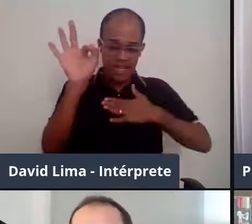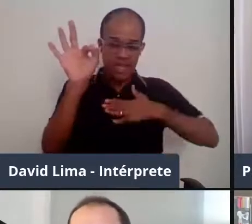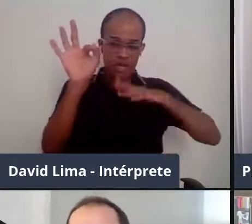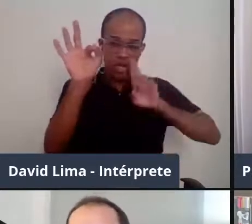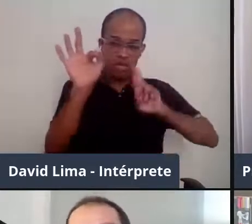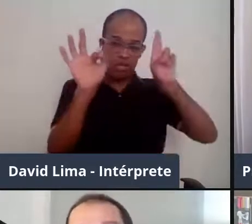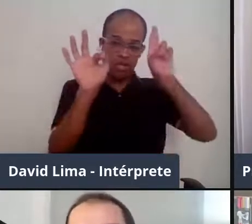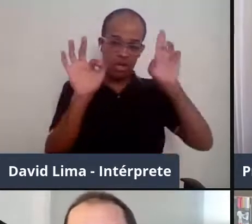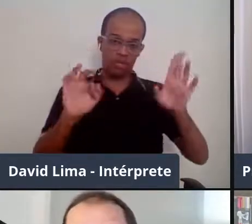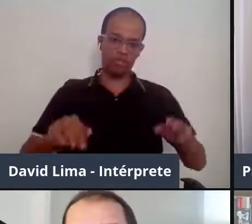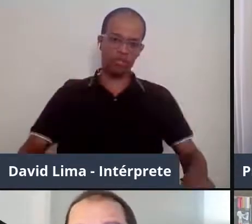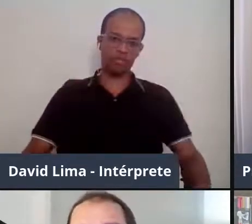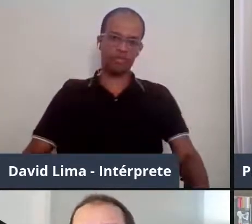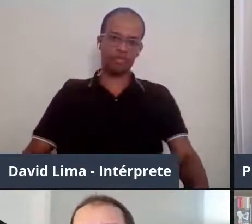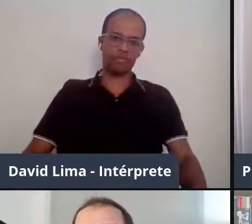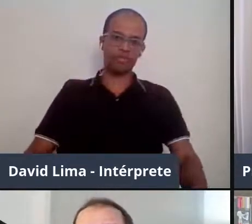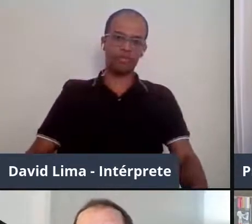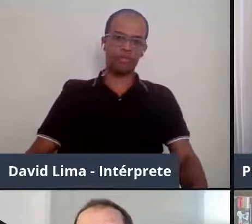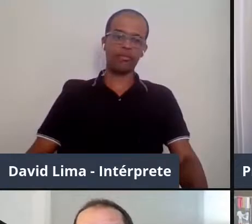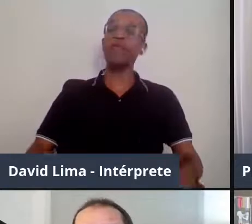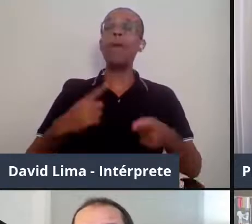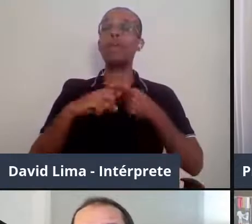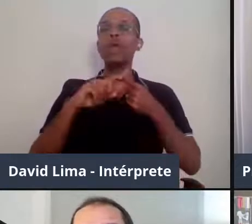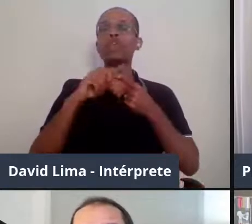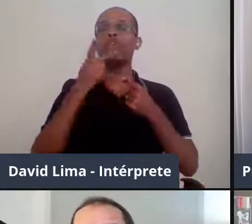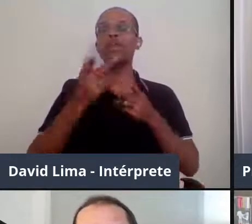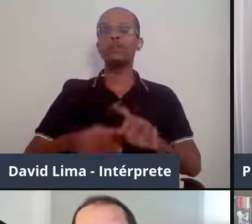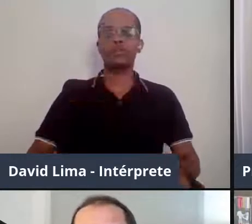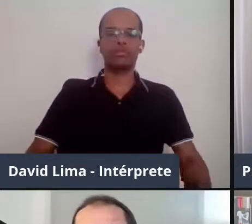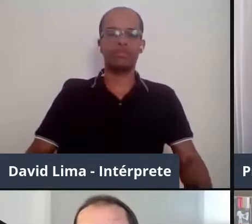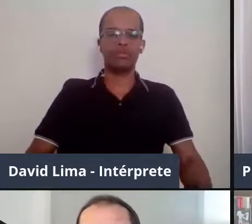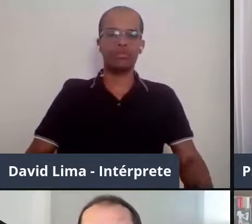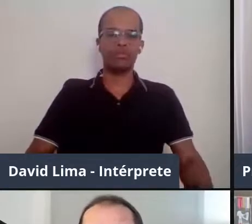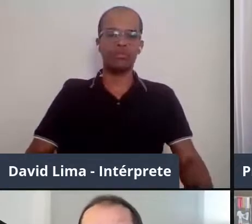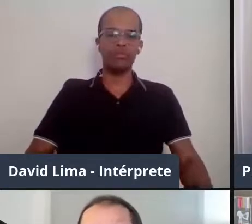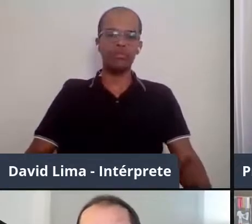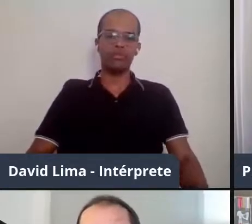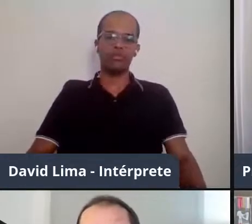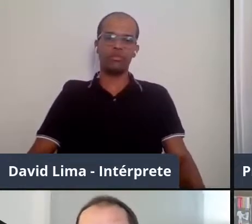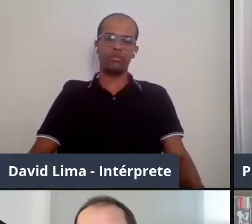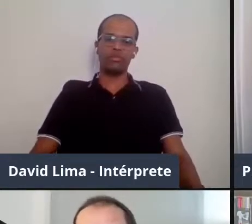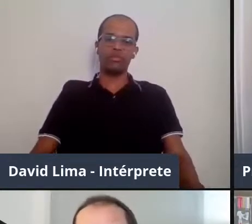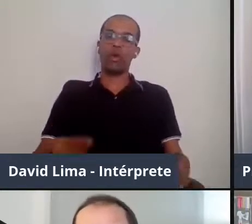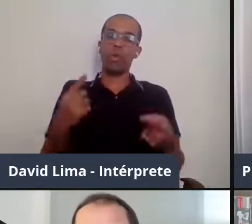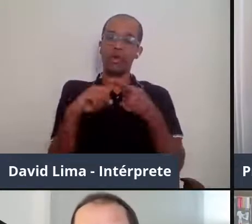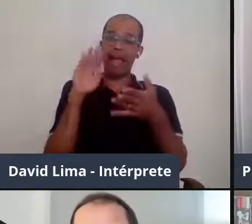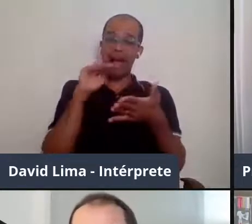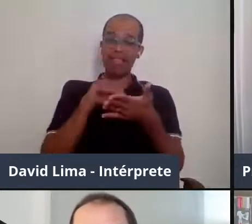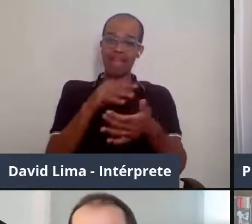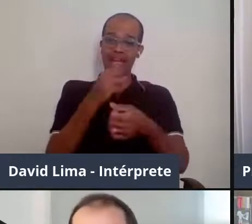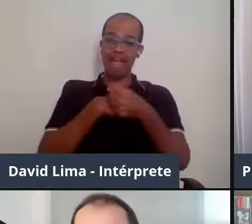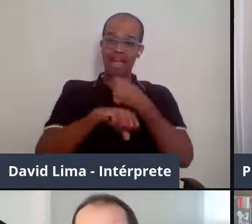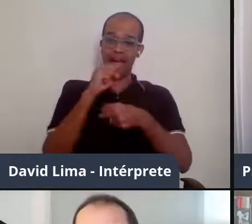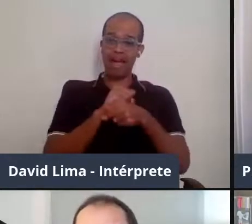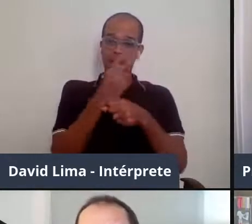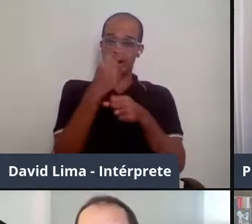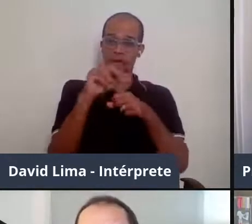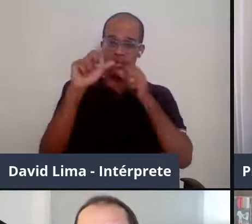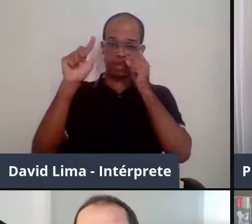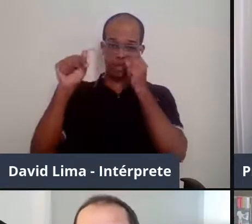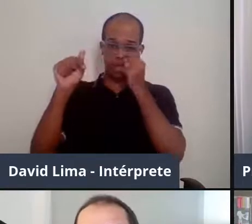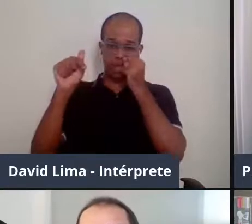mais facilidade. Por que que estou falando isso? Porque eu vou lhe dizer, até 2016,